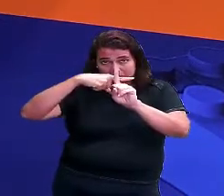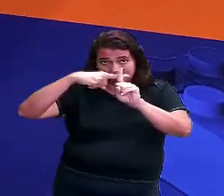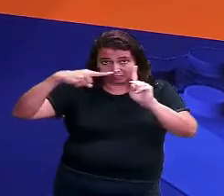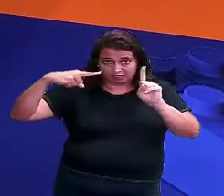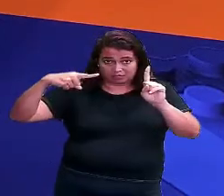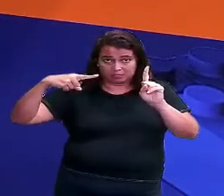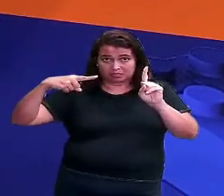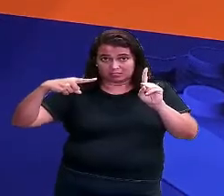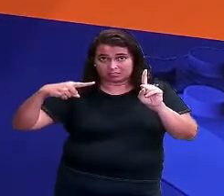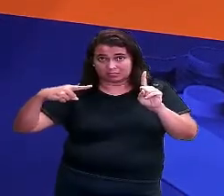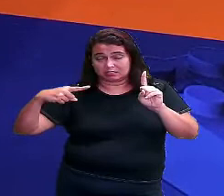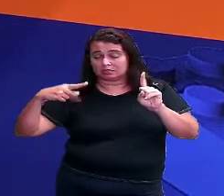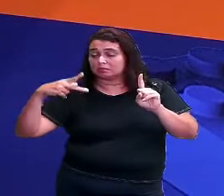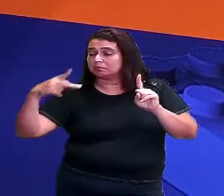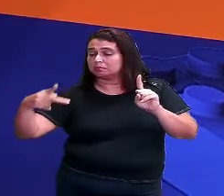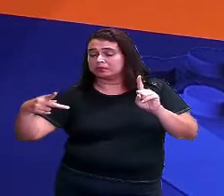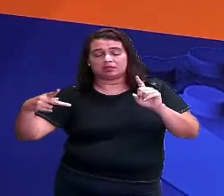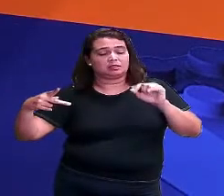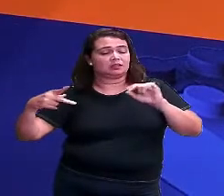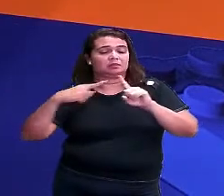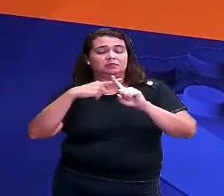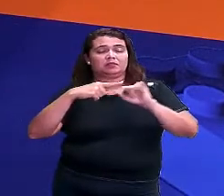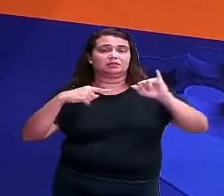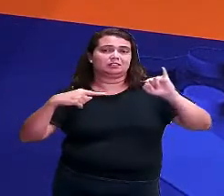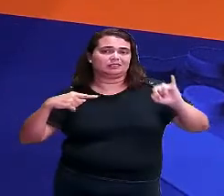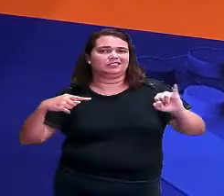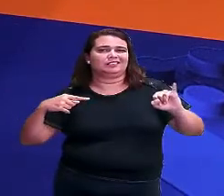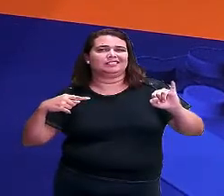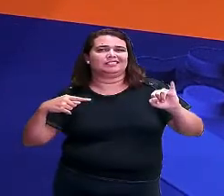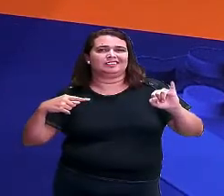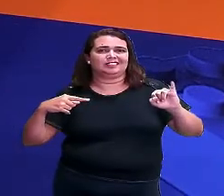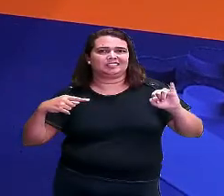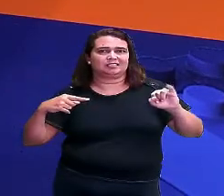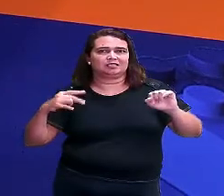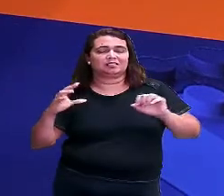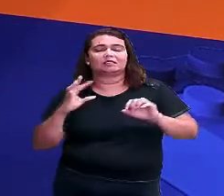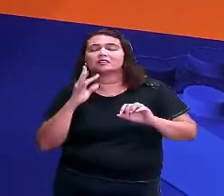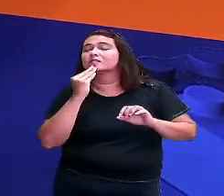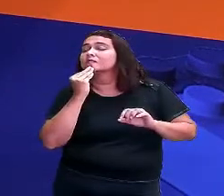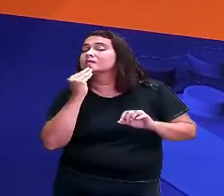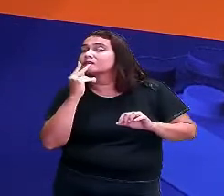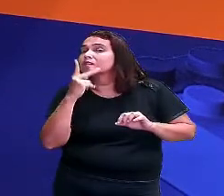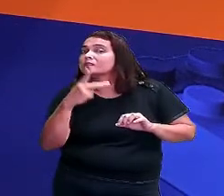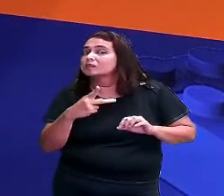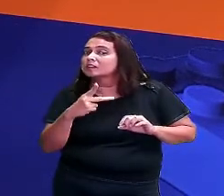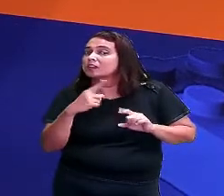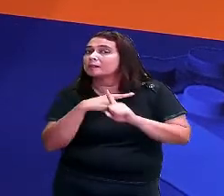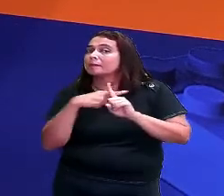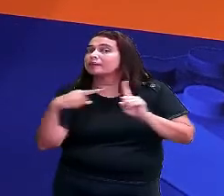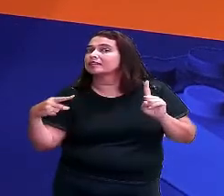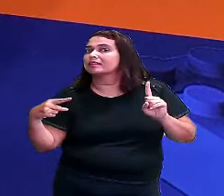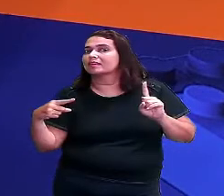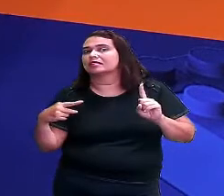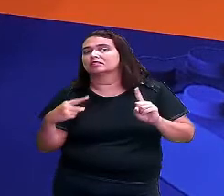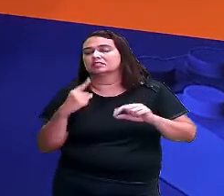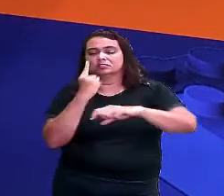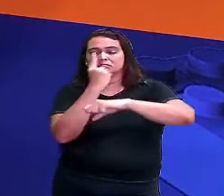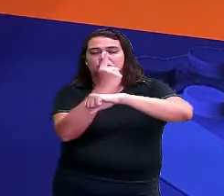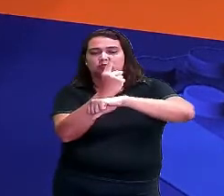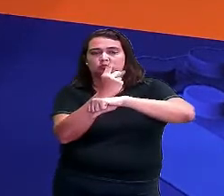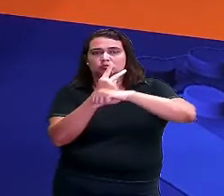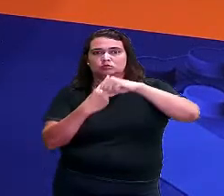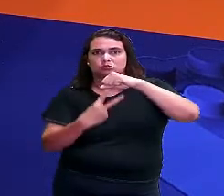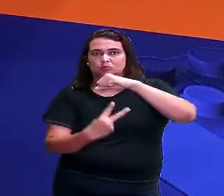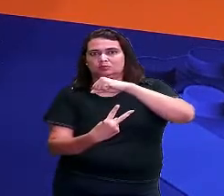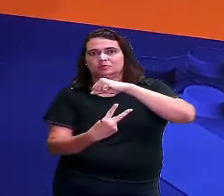metade. Metade par, metade ímpar. Então, a probabilidade é a metade. Tá certo?